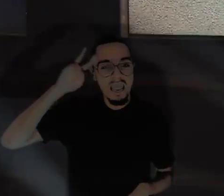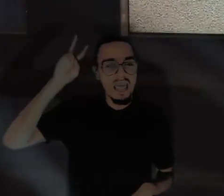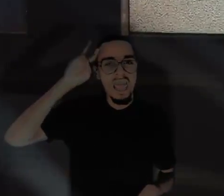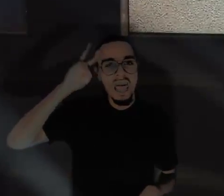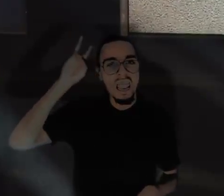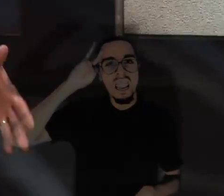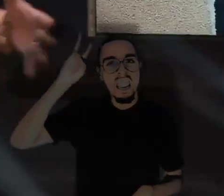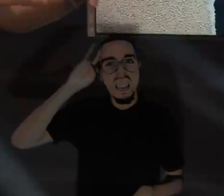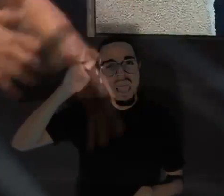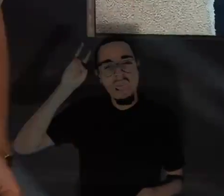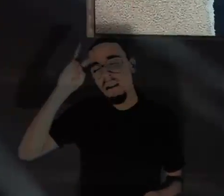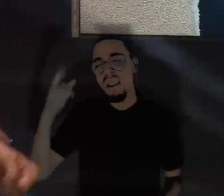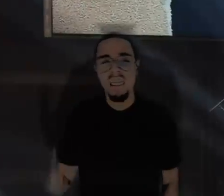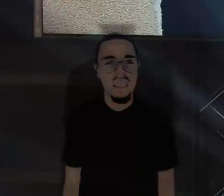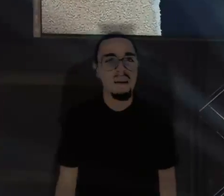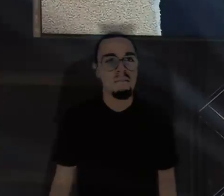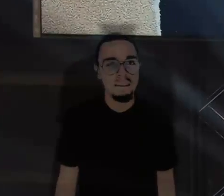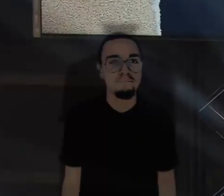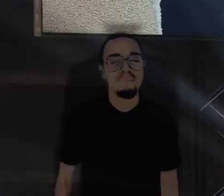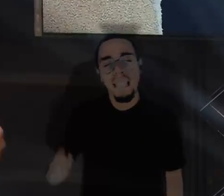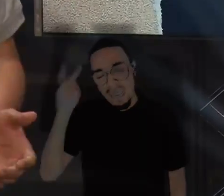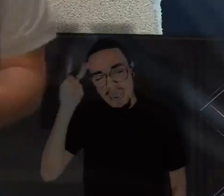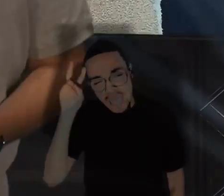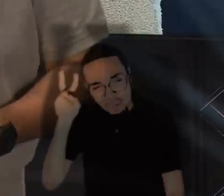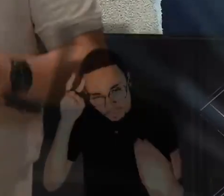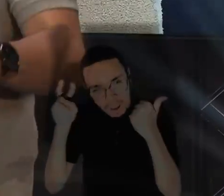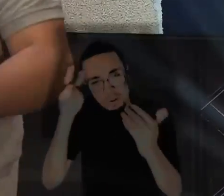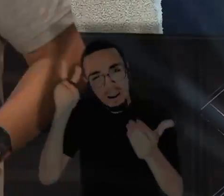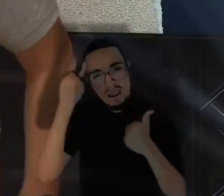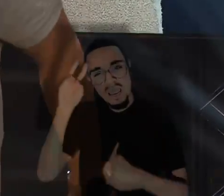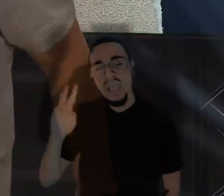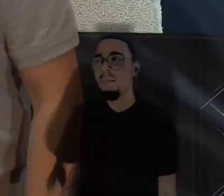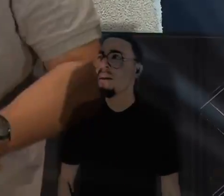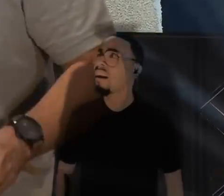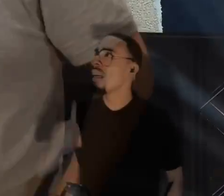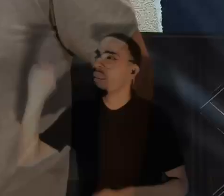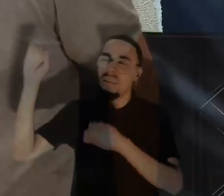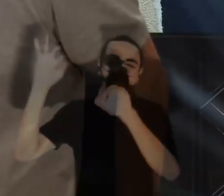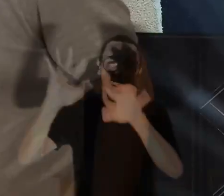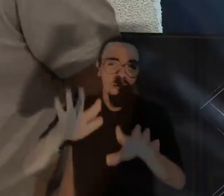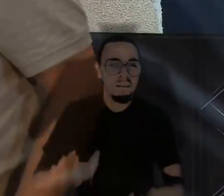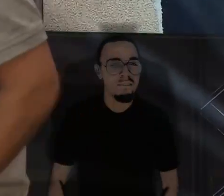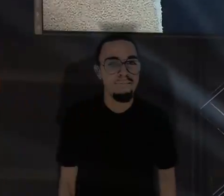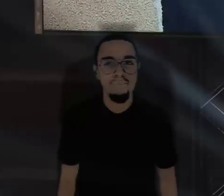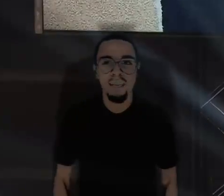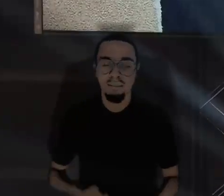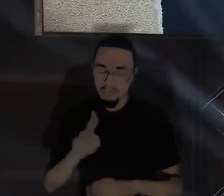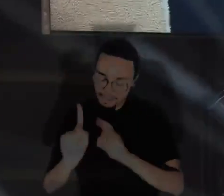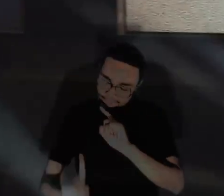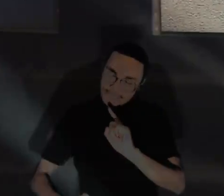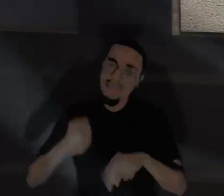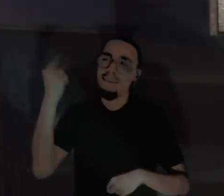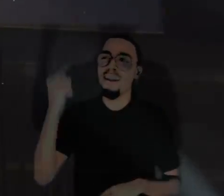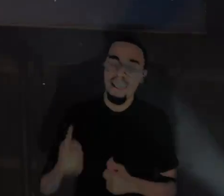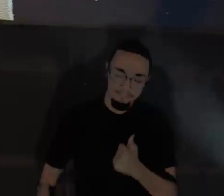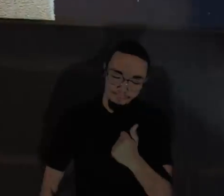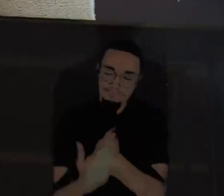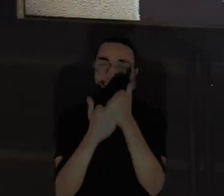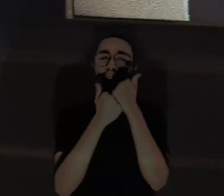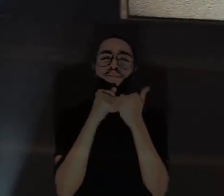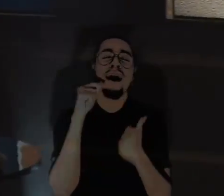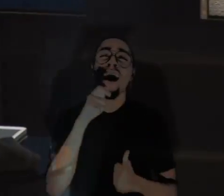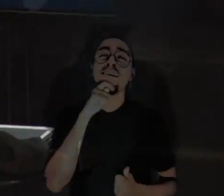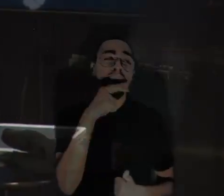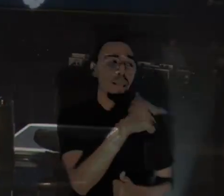estavam fechadas, que eu estava lá. Lembra que eu te promovi numa época que ninguém promovia ninguém. Lembra que eu te sustentei numa época que